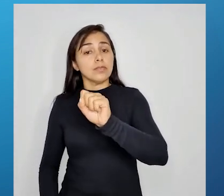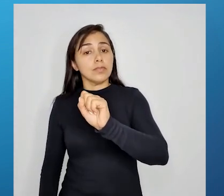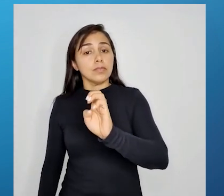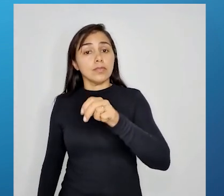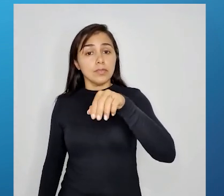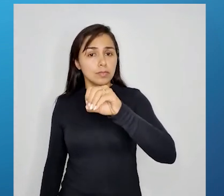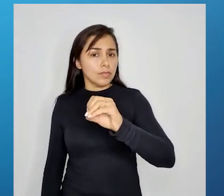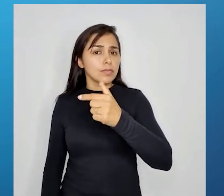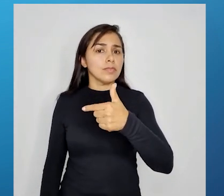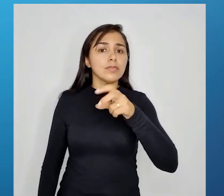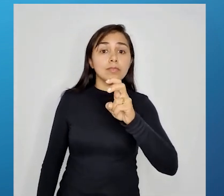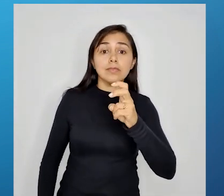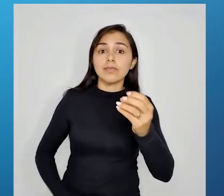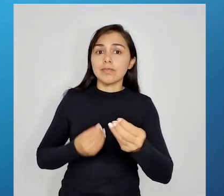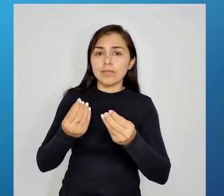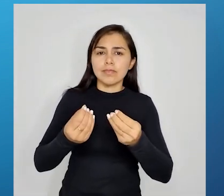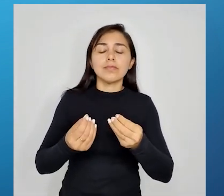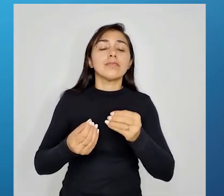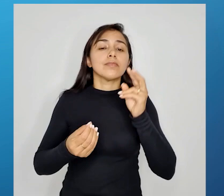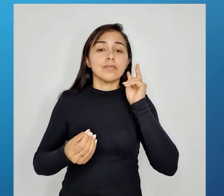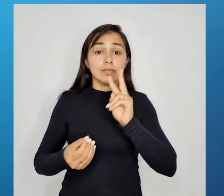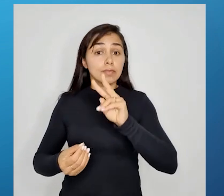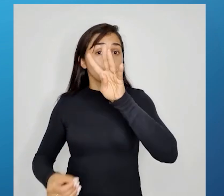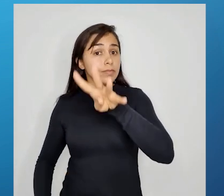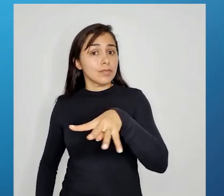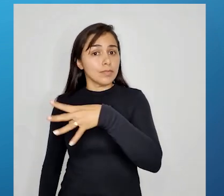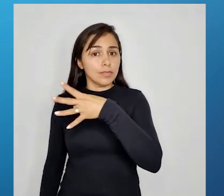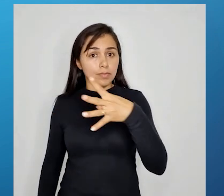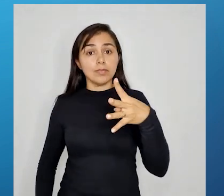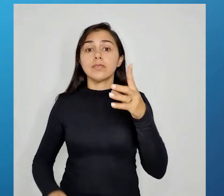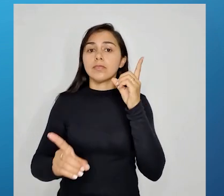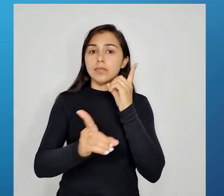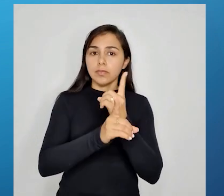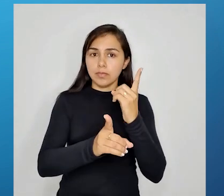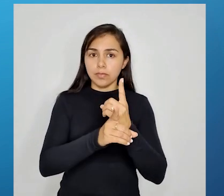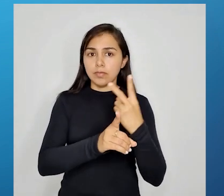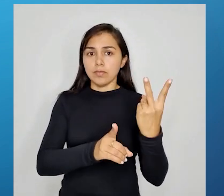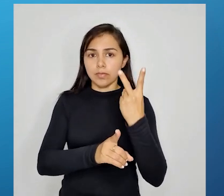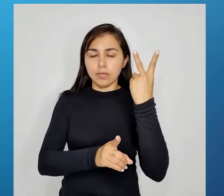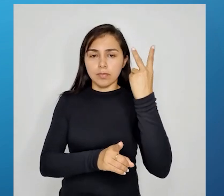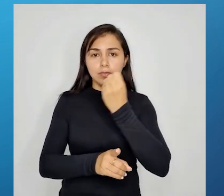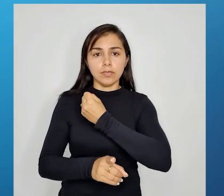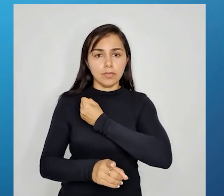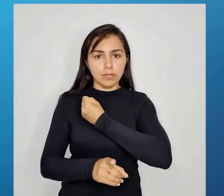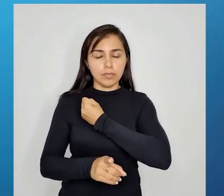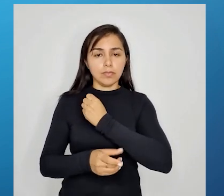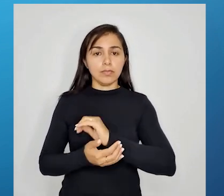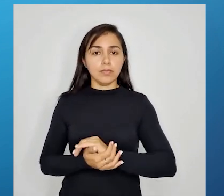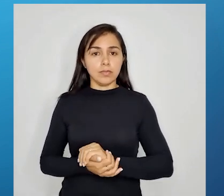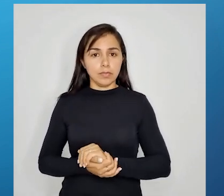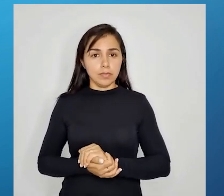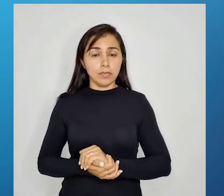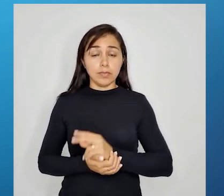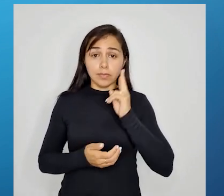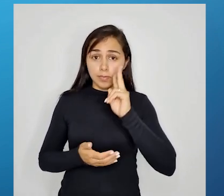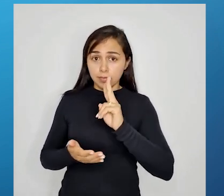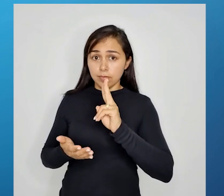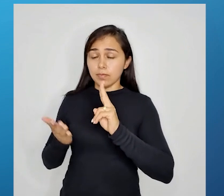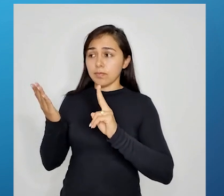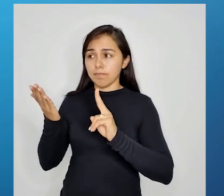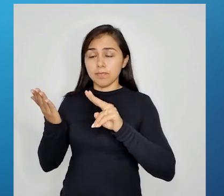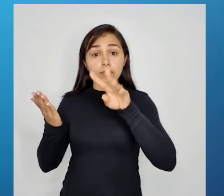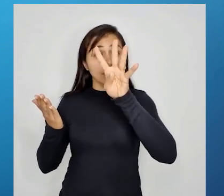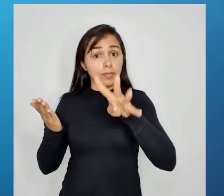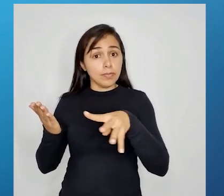seno de 25 graus, né? Vamos voltar lá na tabela para pegar o valor desse seno de 25 graus. Olha